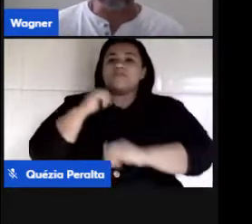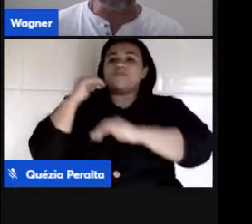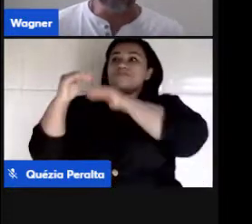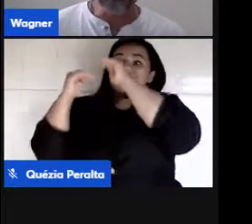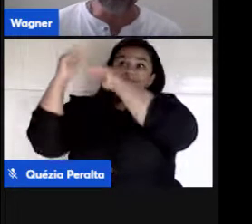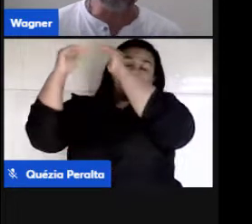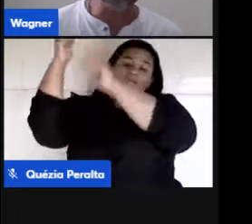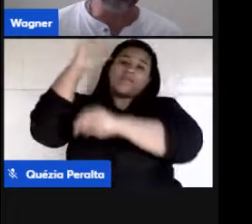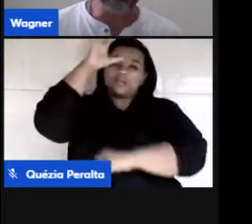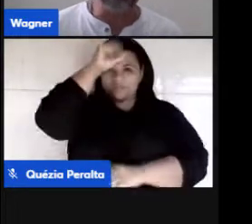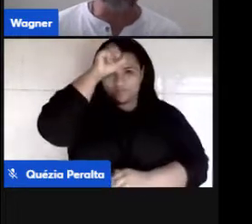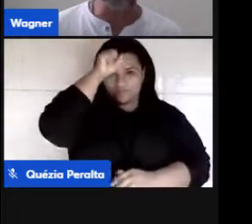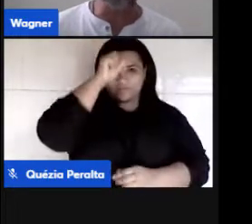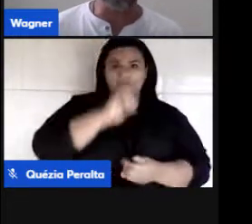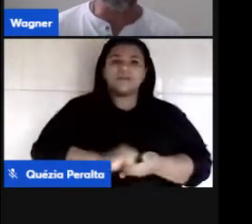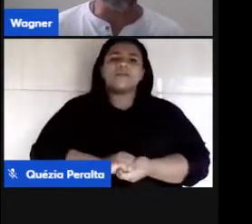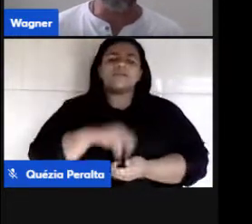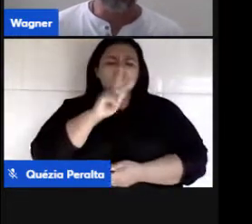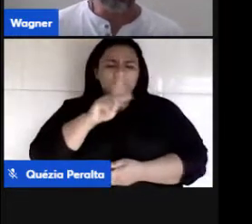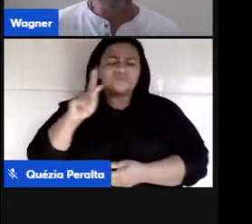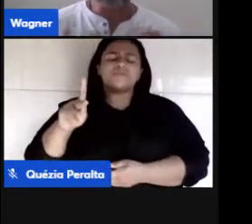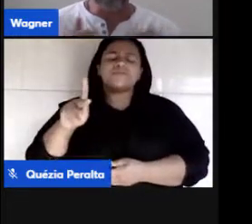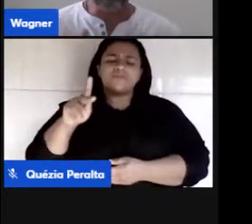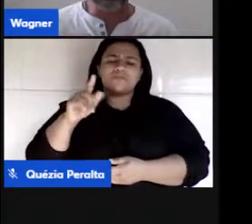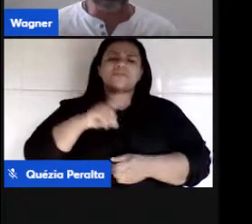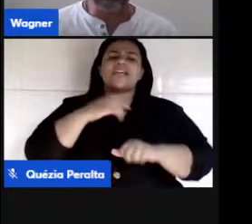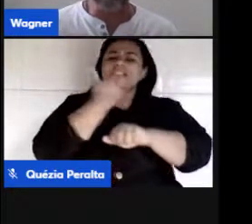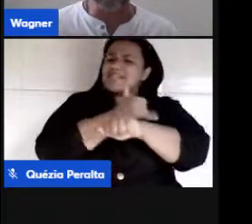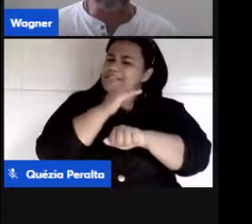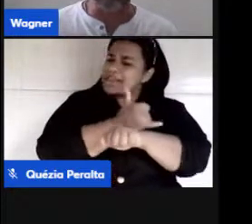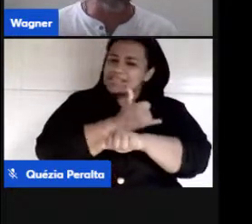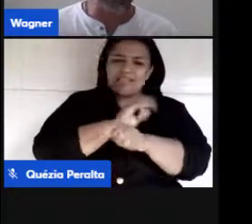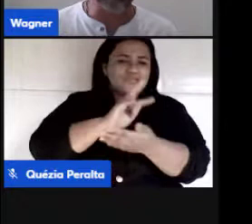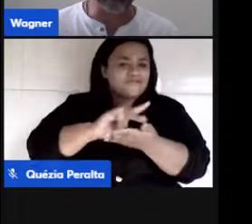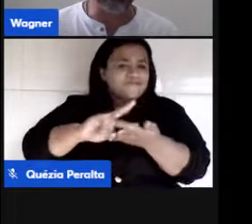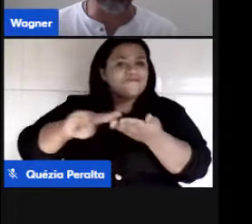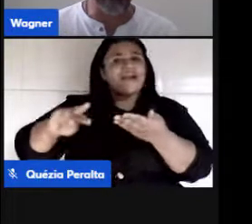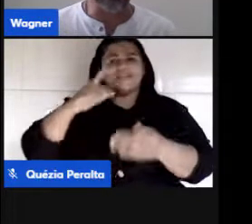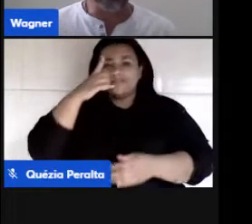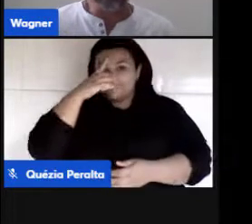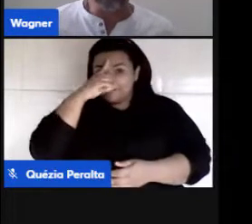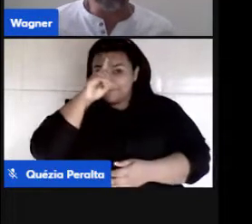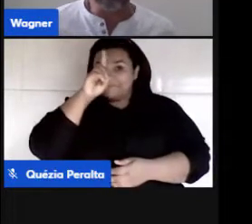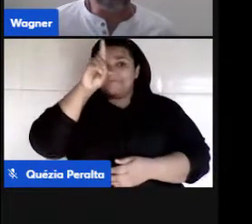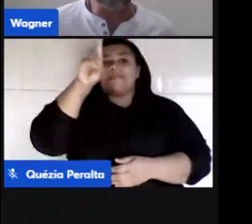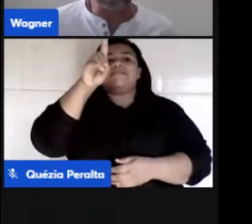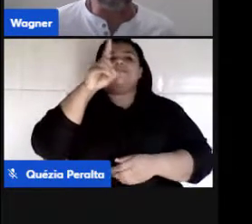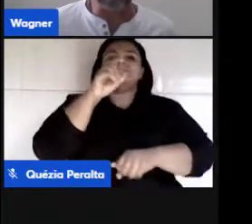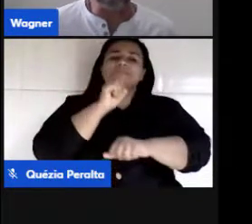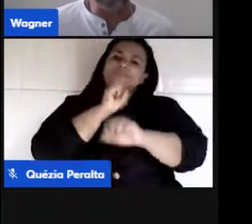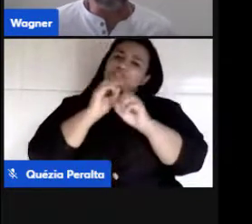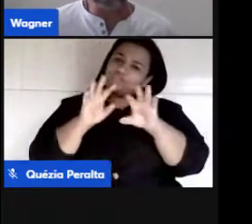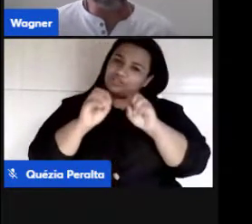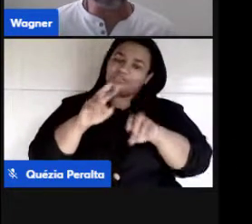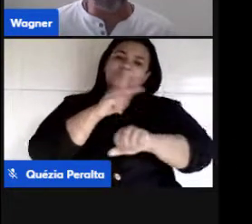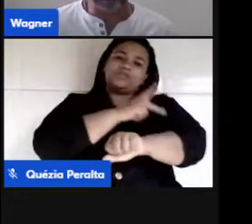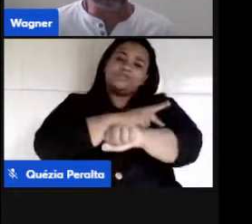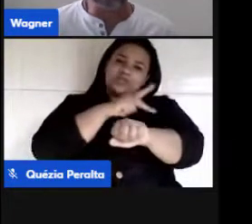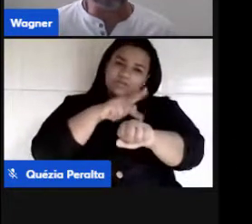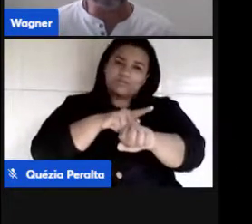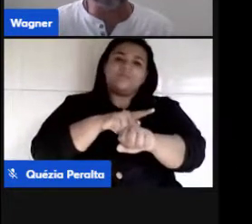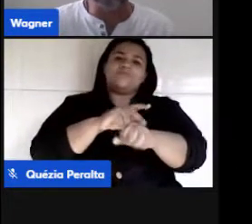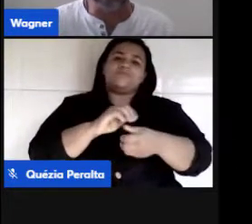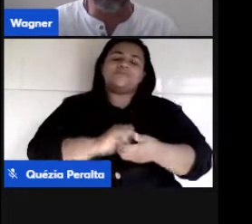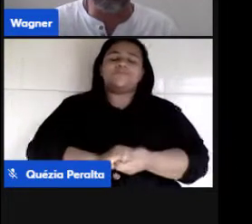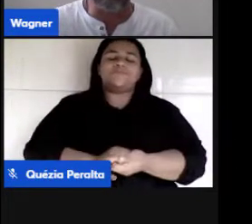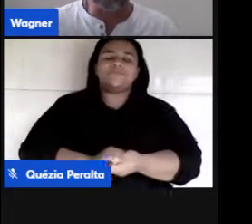terá que usar muito da sua criatividade ao individualizar uma atividade, colocar esses alunos próximo a